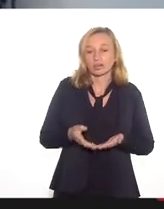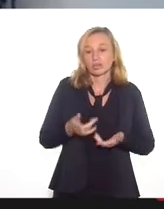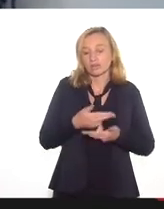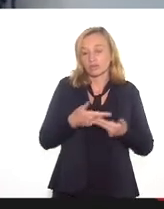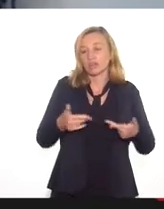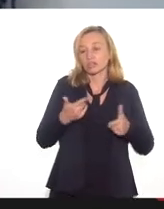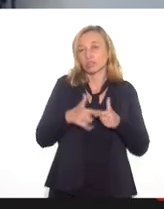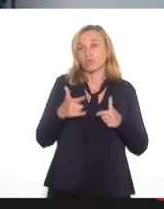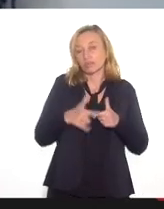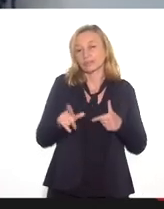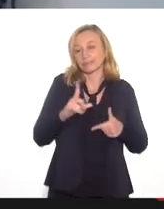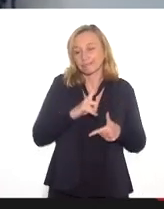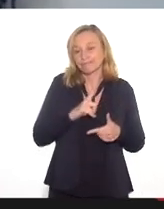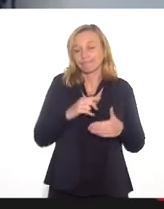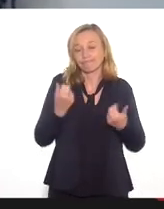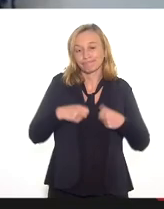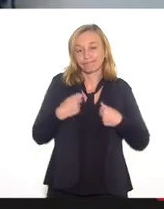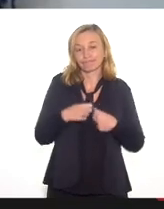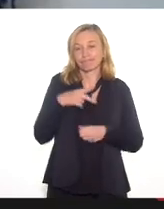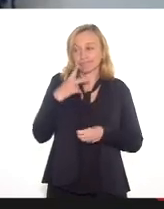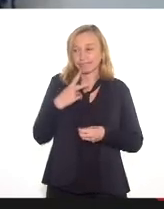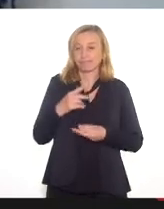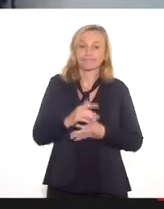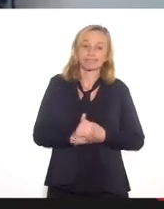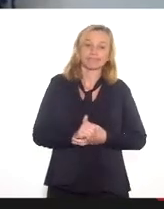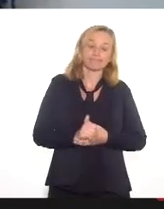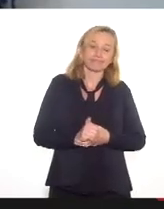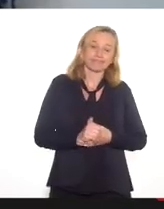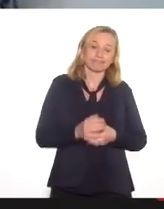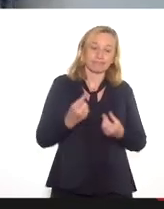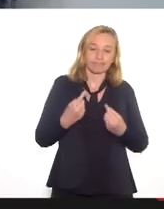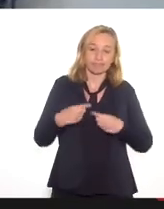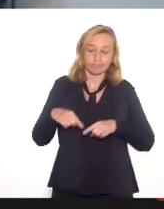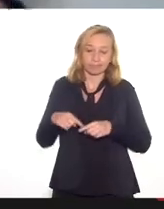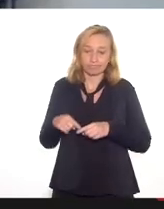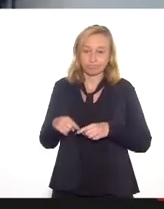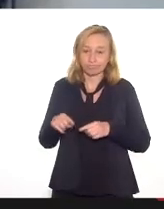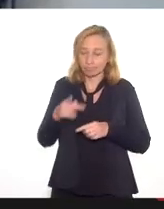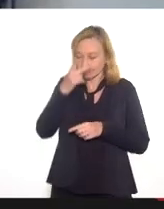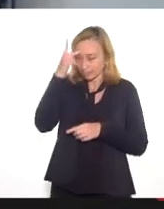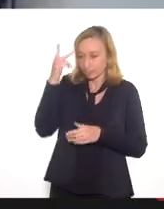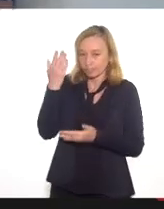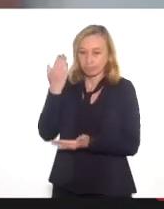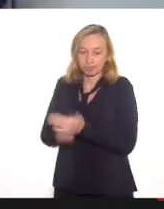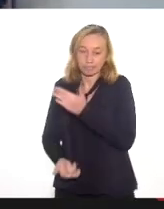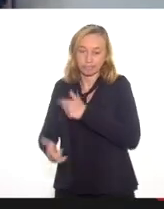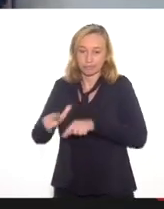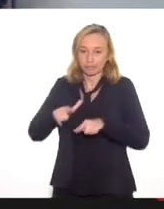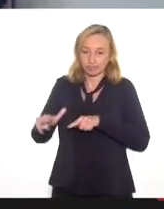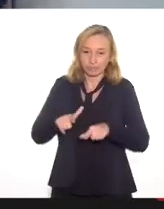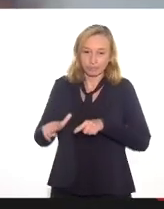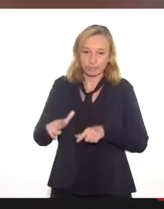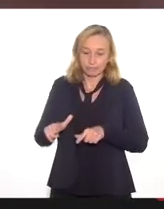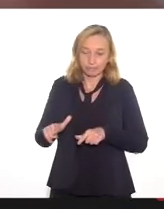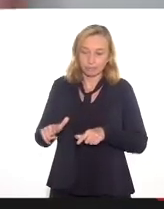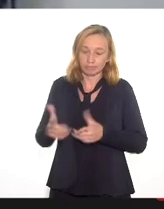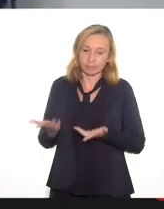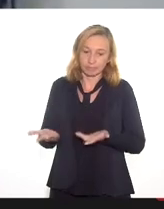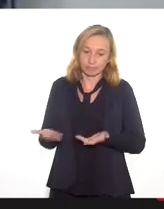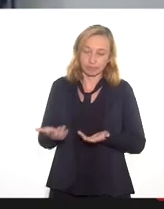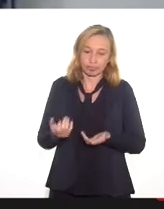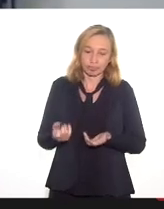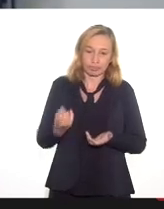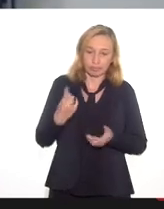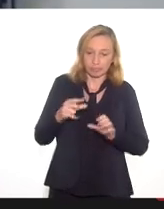problemas e aí é preciso dizer que encontrar o cara que perdeu o emprego que é autônomo que é ex-empreendedor que